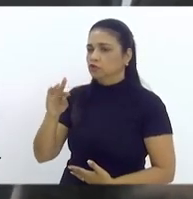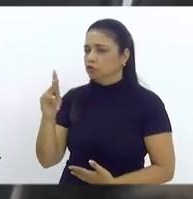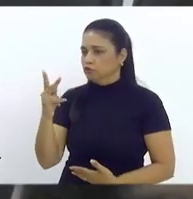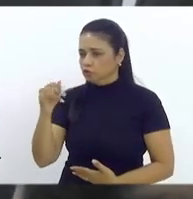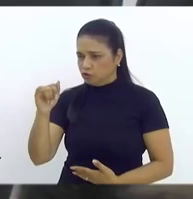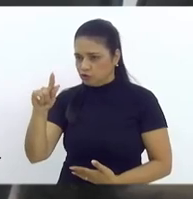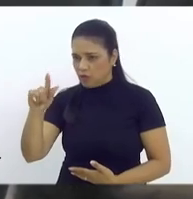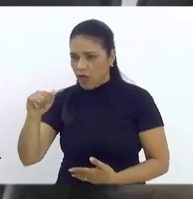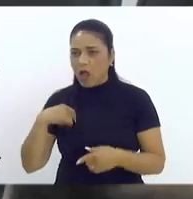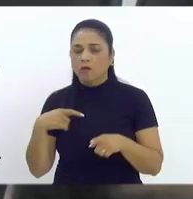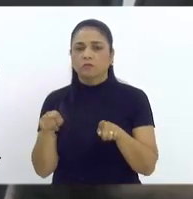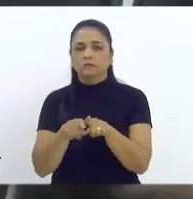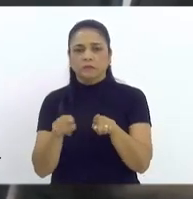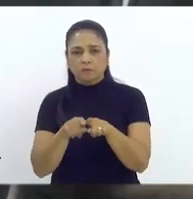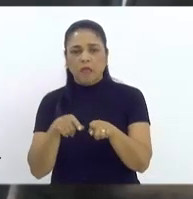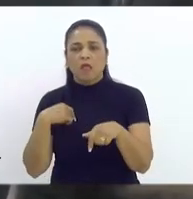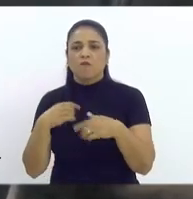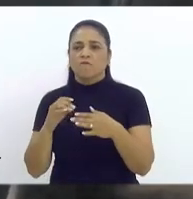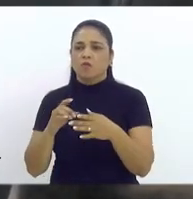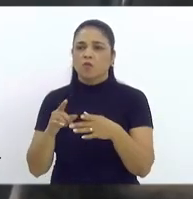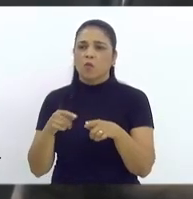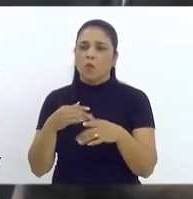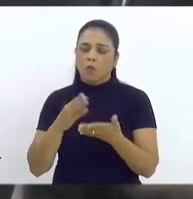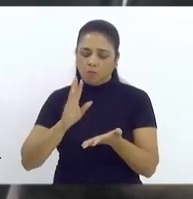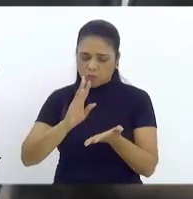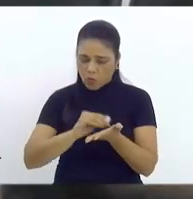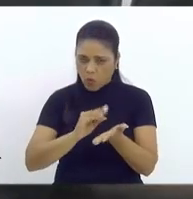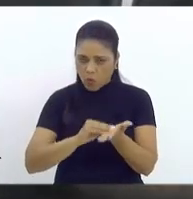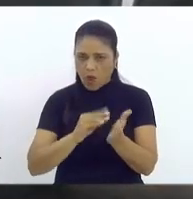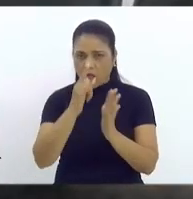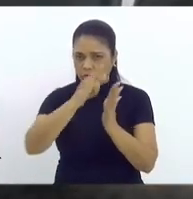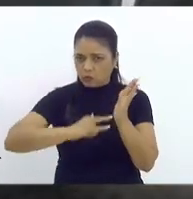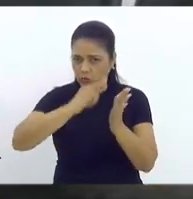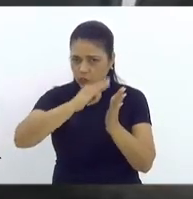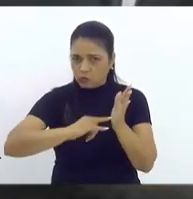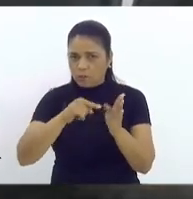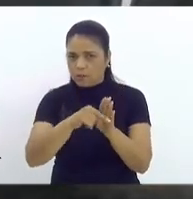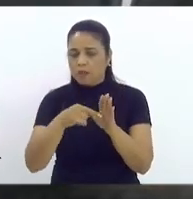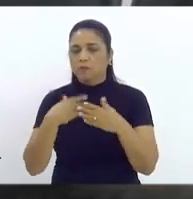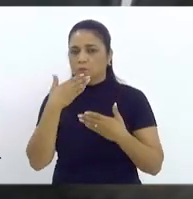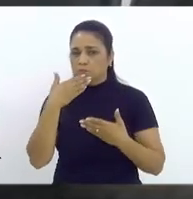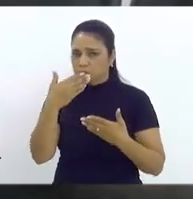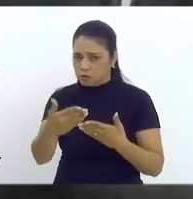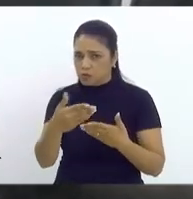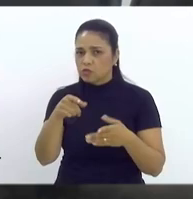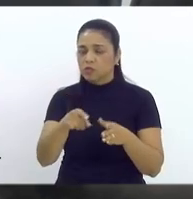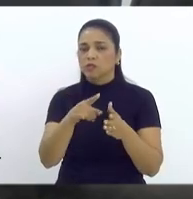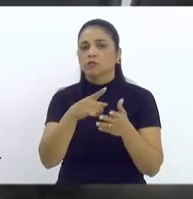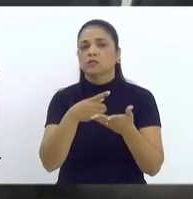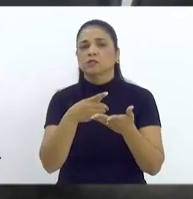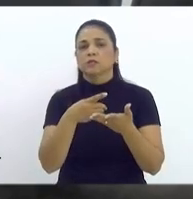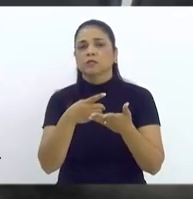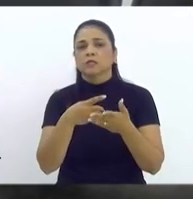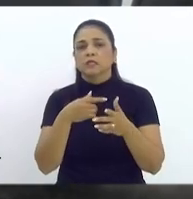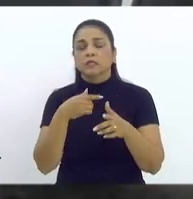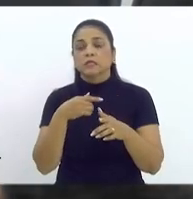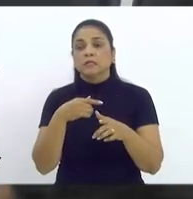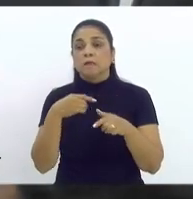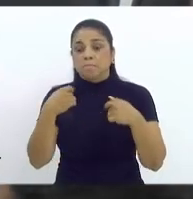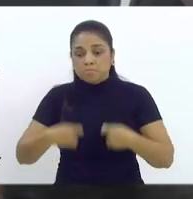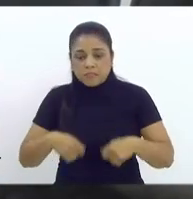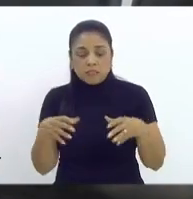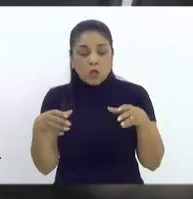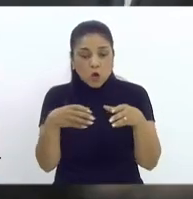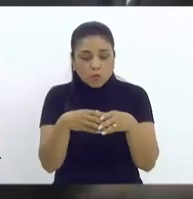dessa casa, vou colocar em deliberação, aproveitando o quórum, para que a gente possa fazer na próxima sentada e não fazer mais nenhum trabalho da comissão, presidente, sem